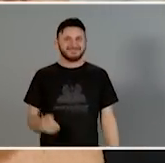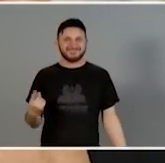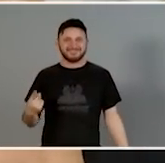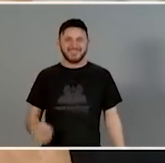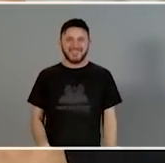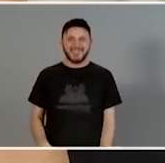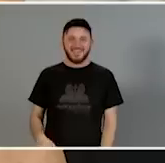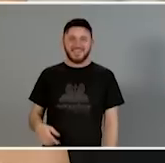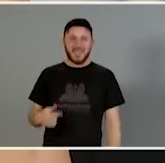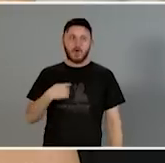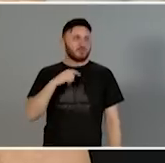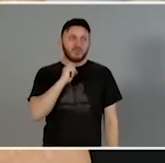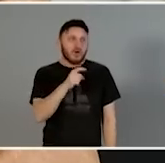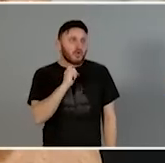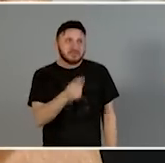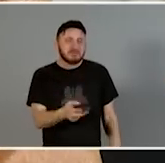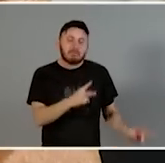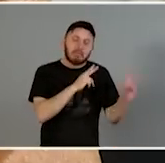Não estou conseguindo.